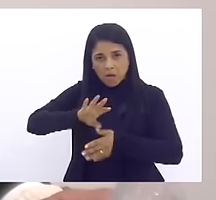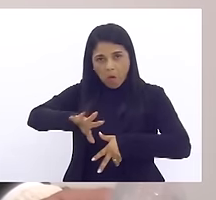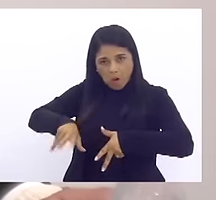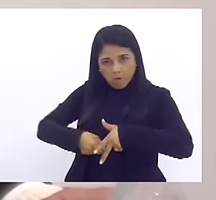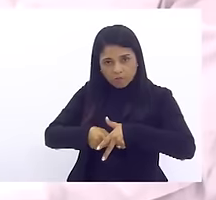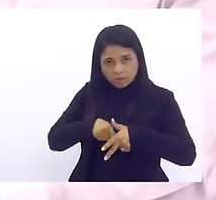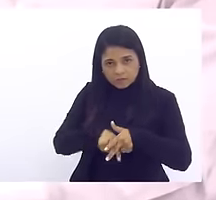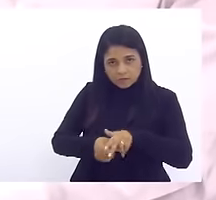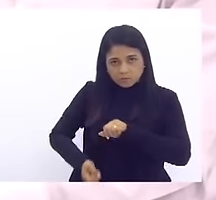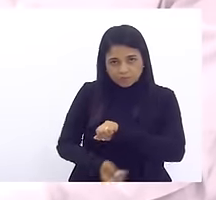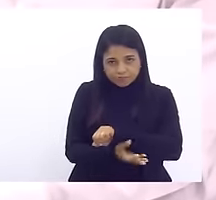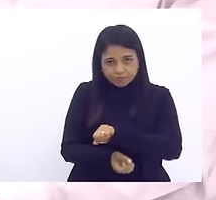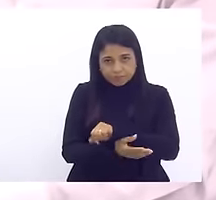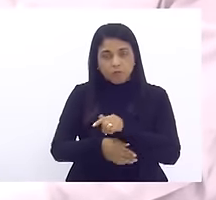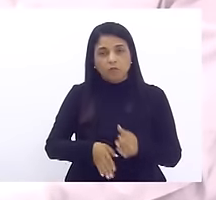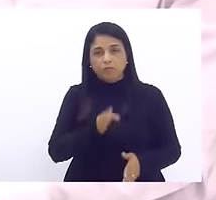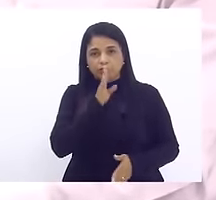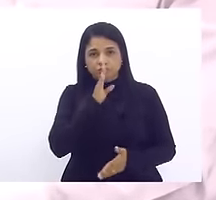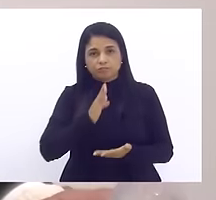permanecer em silêncio